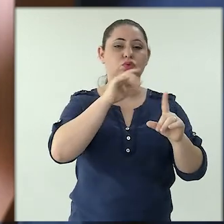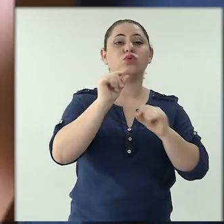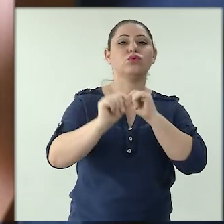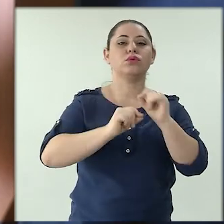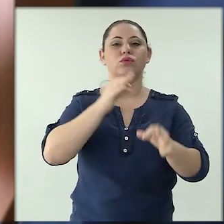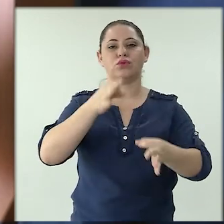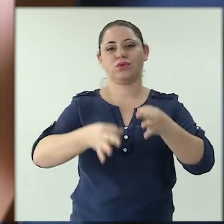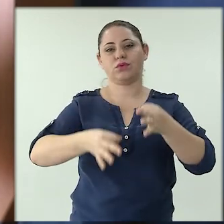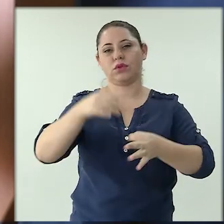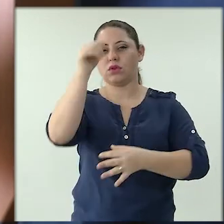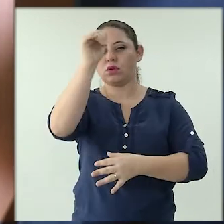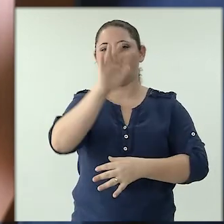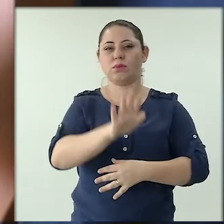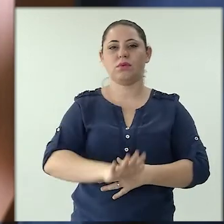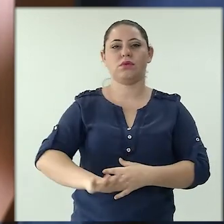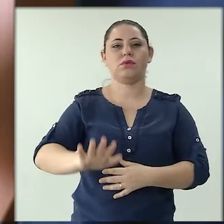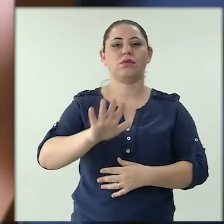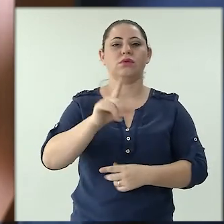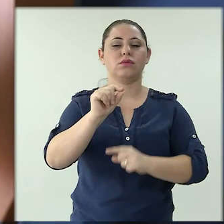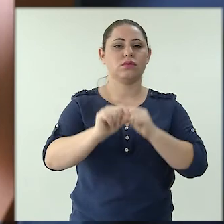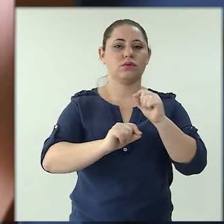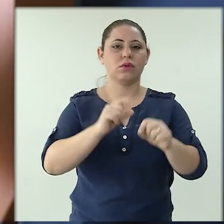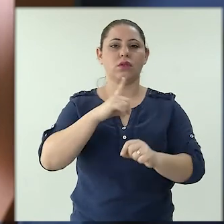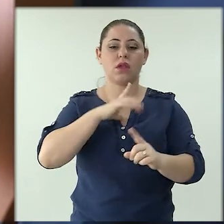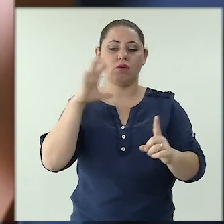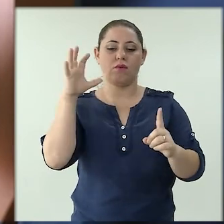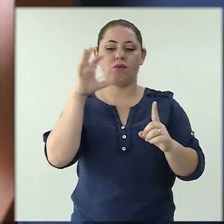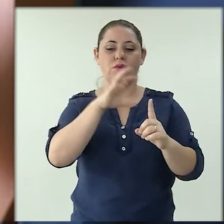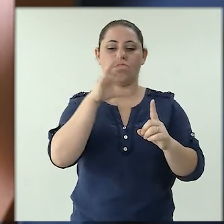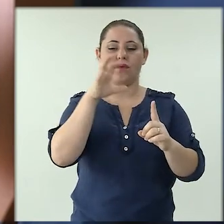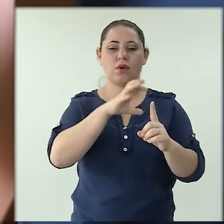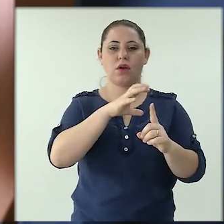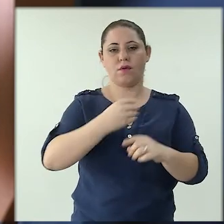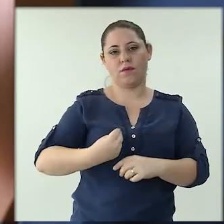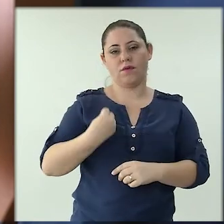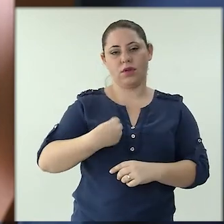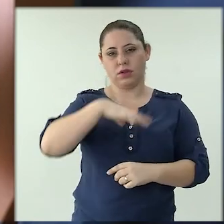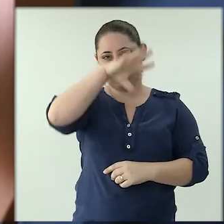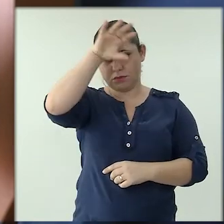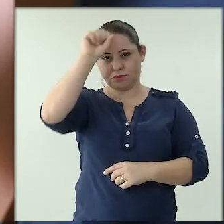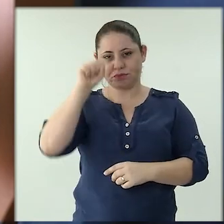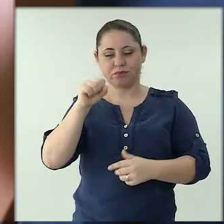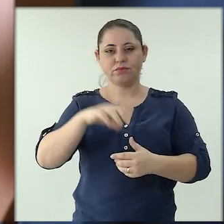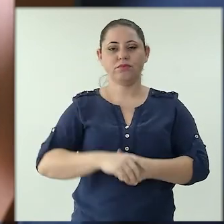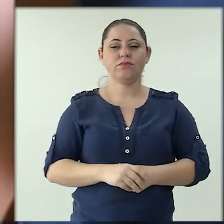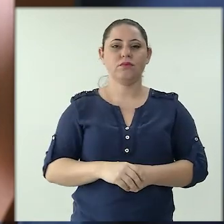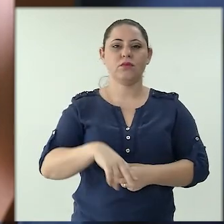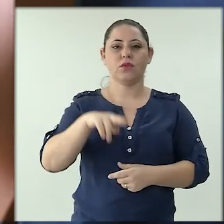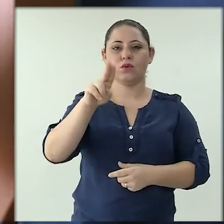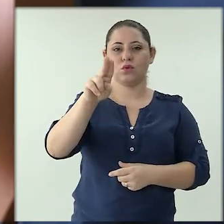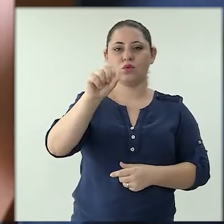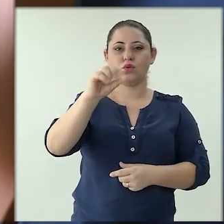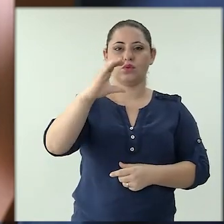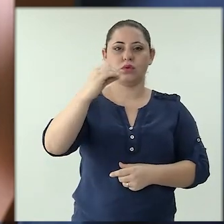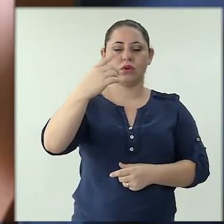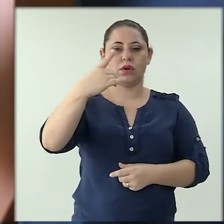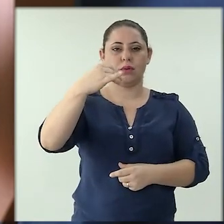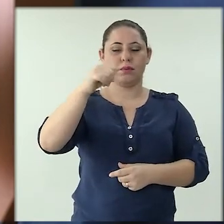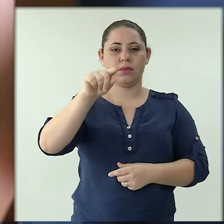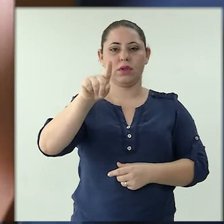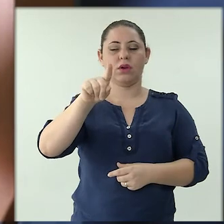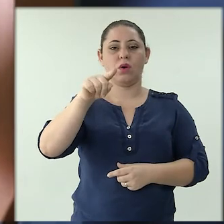repercussões jurídicas do Brasil e que tem impacto na vida do sul-mato-grossense. O uso capião